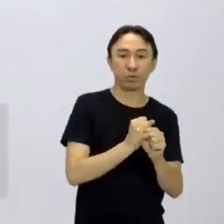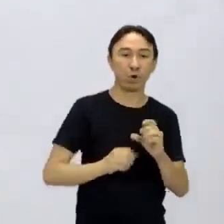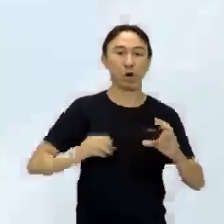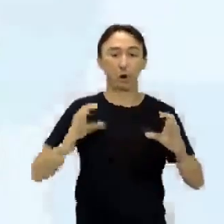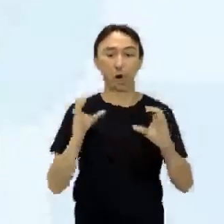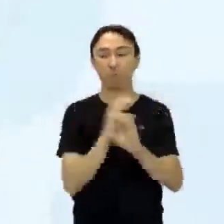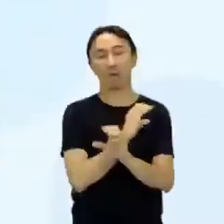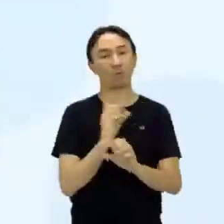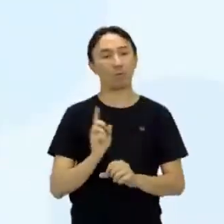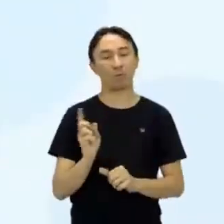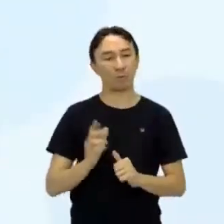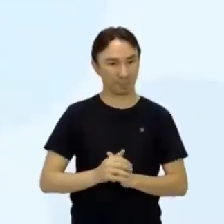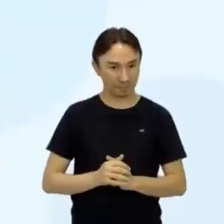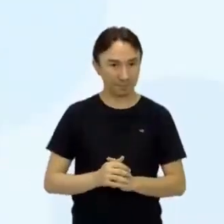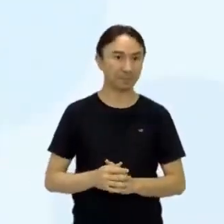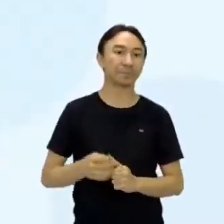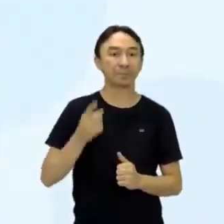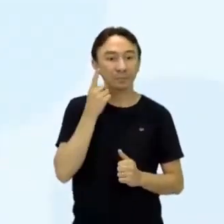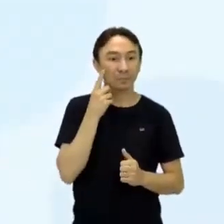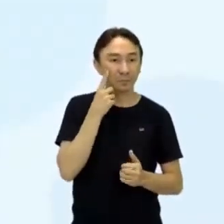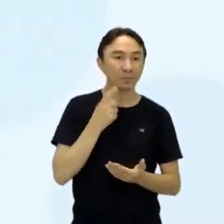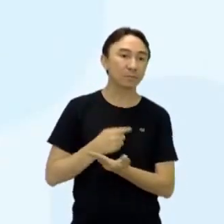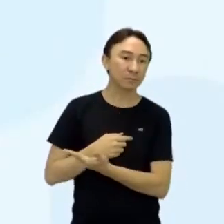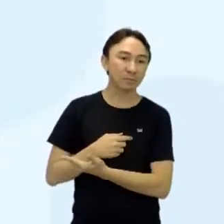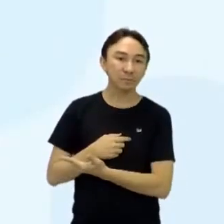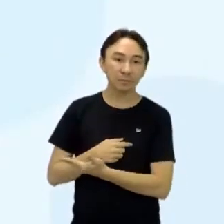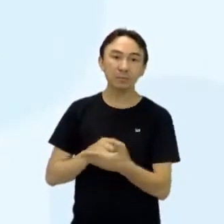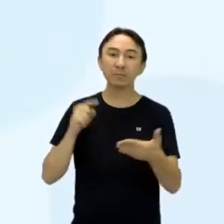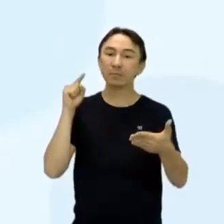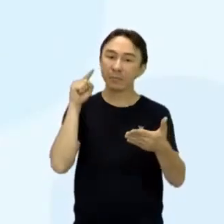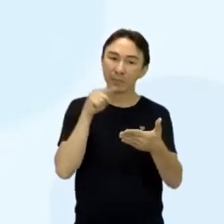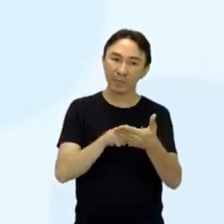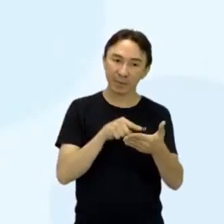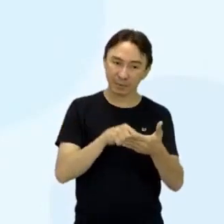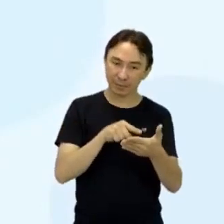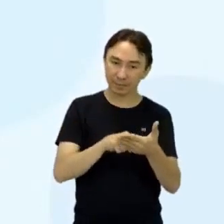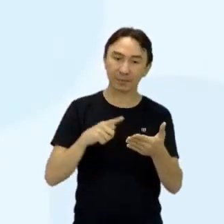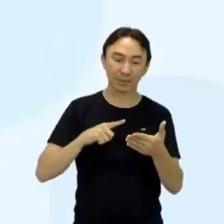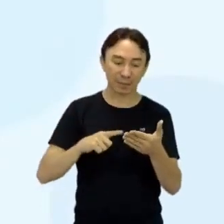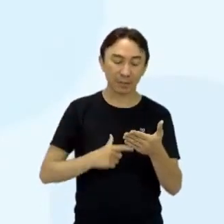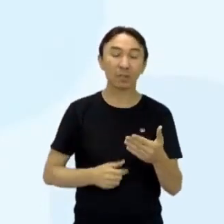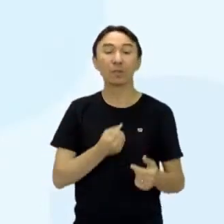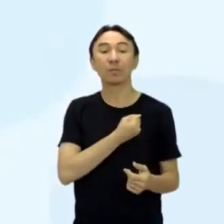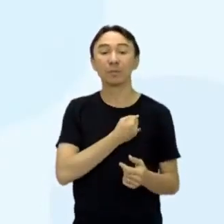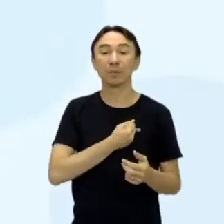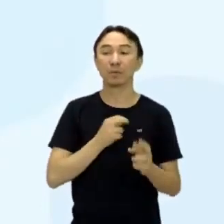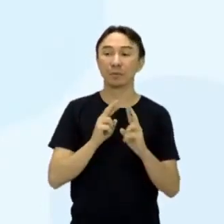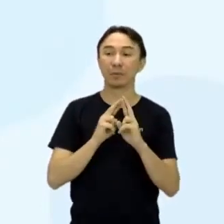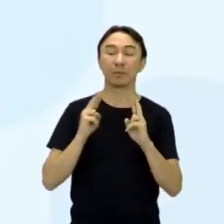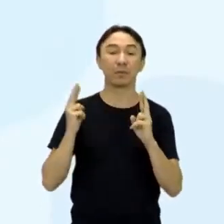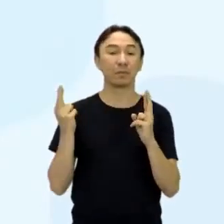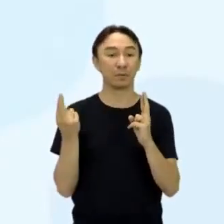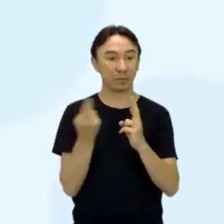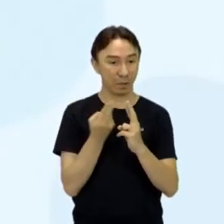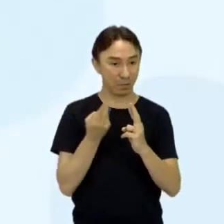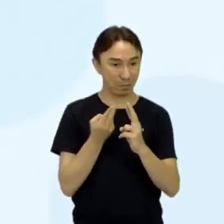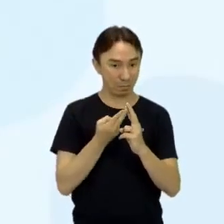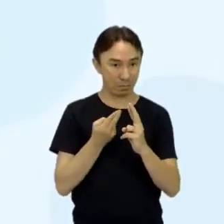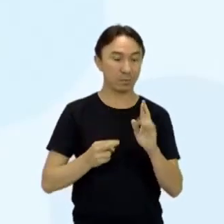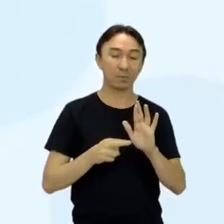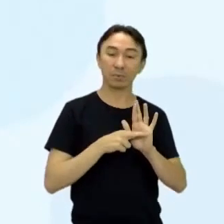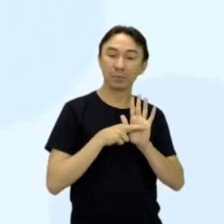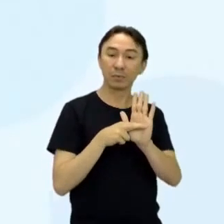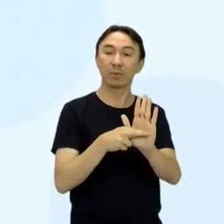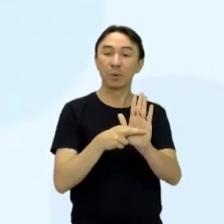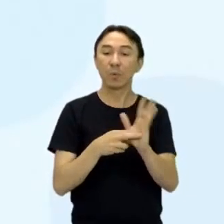ó? Reconhecer as diferentes representações dos números racionais. Então, números racionais são os